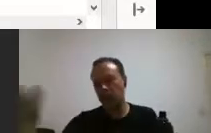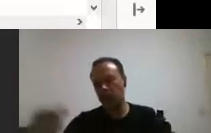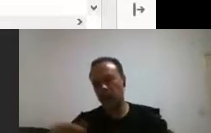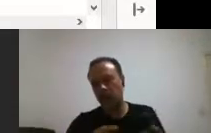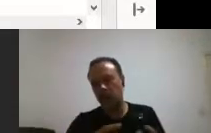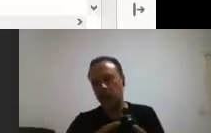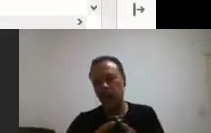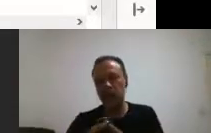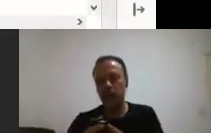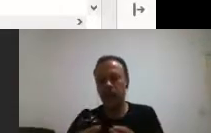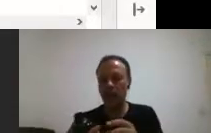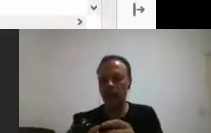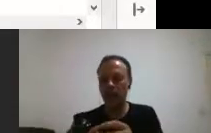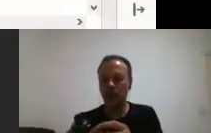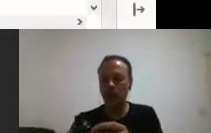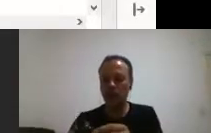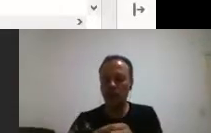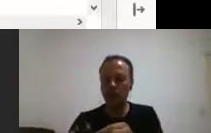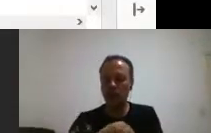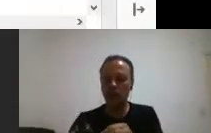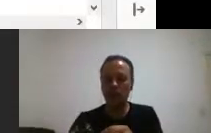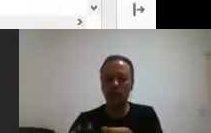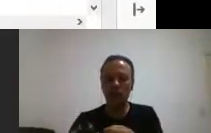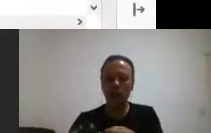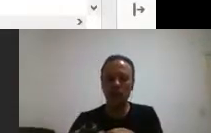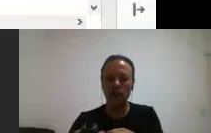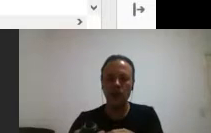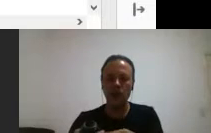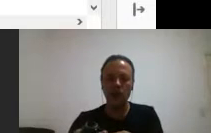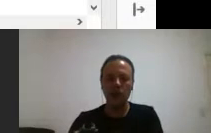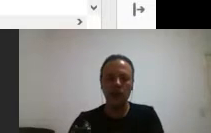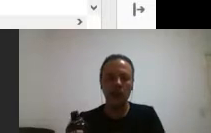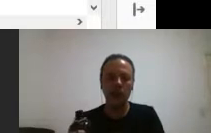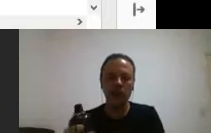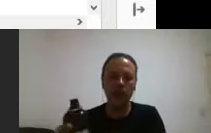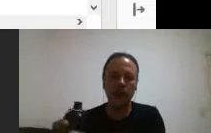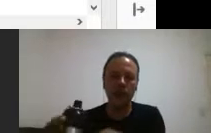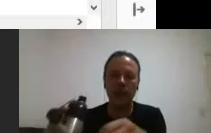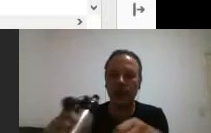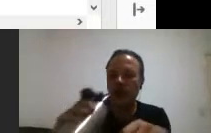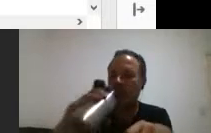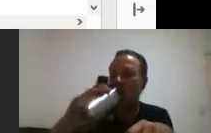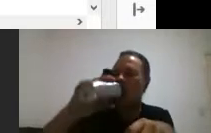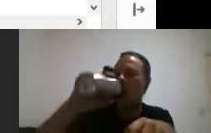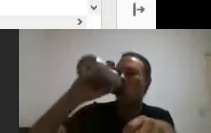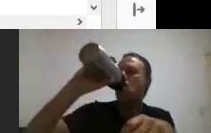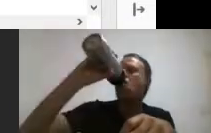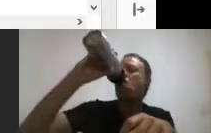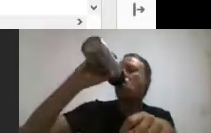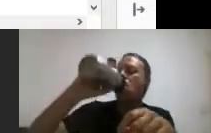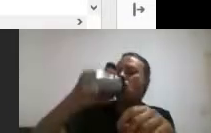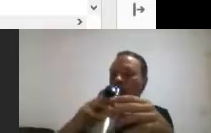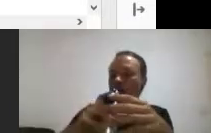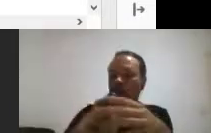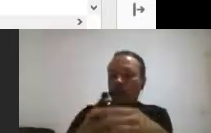eu brincava, falava, olha, ela vai ficar adulta, né, vai ter 18 anos, e aí ela vira a tabela.